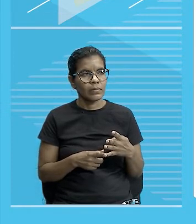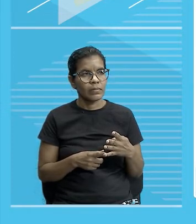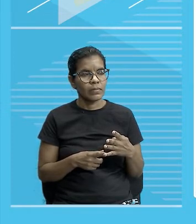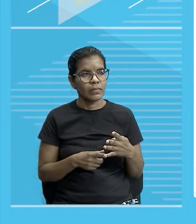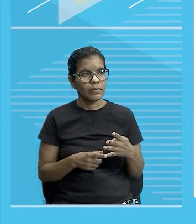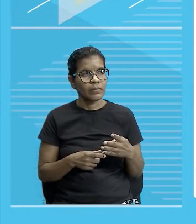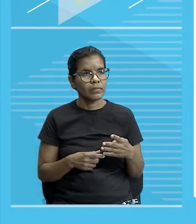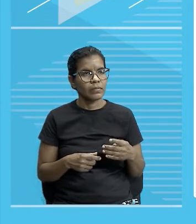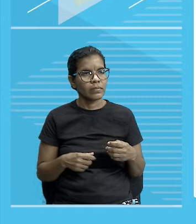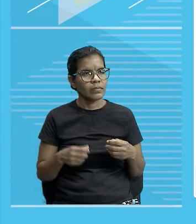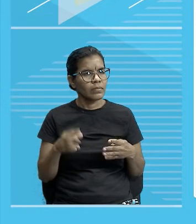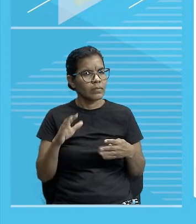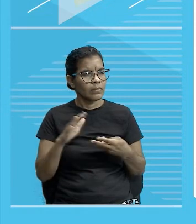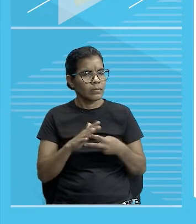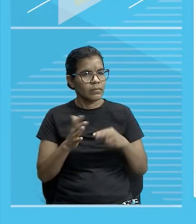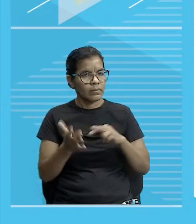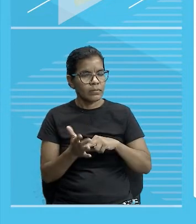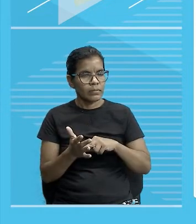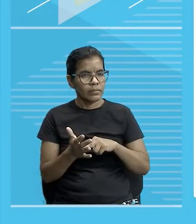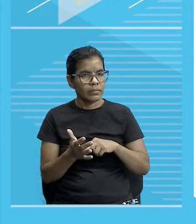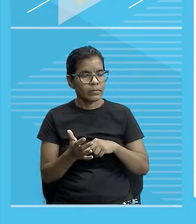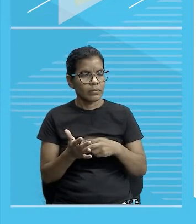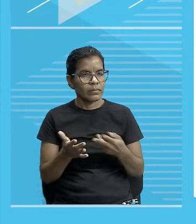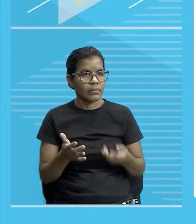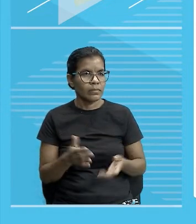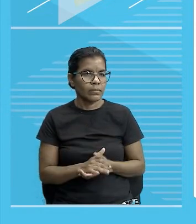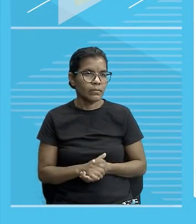então o que que é isso significa isso professor